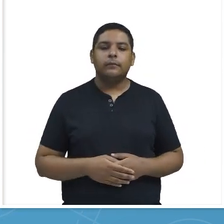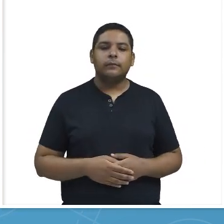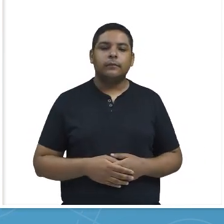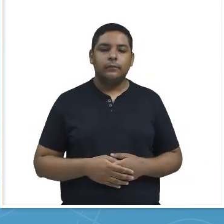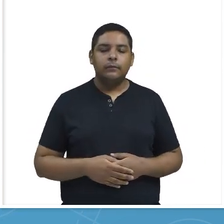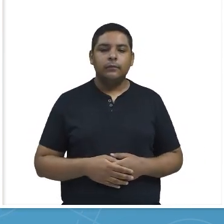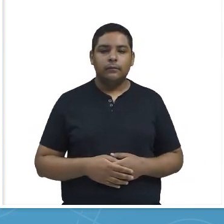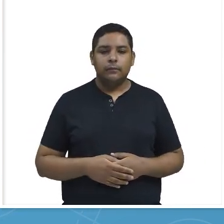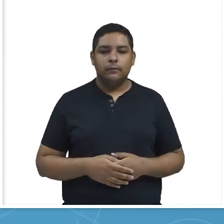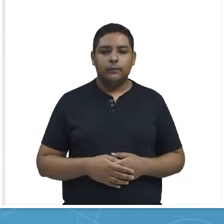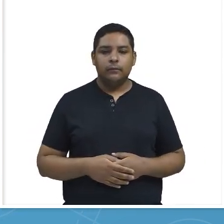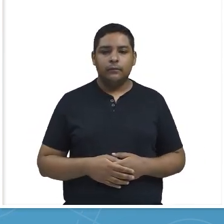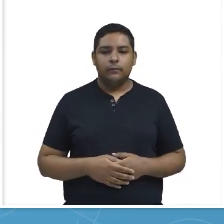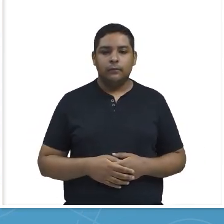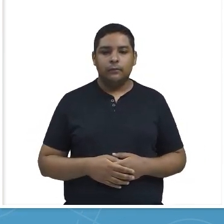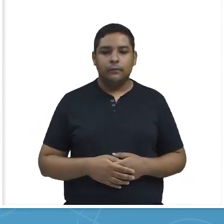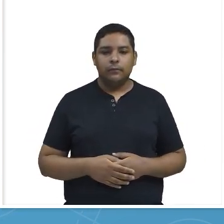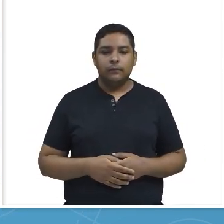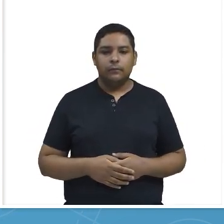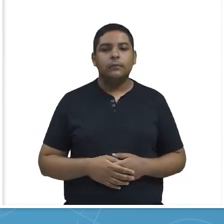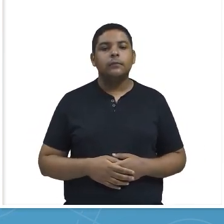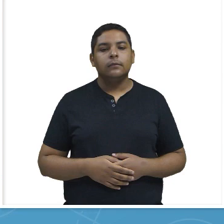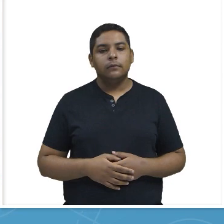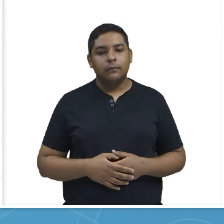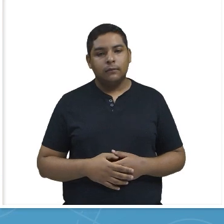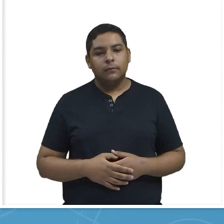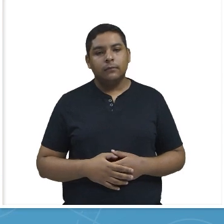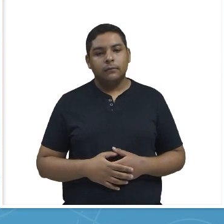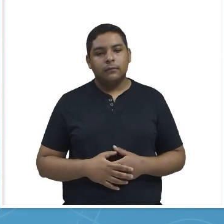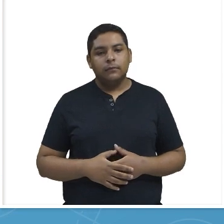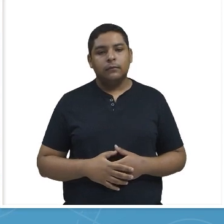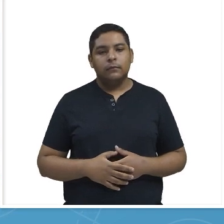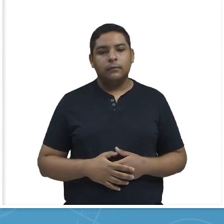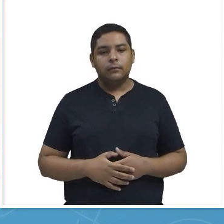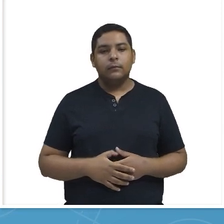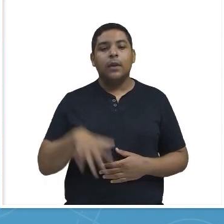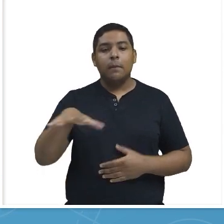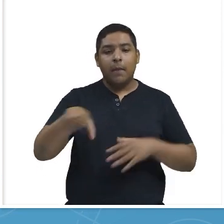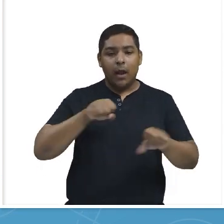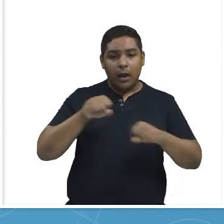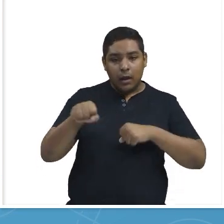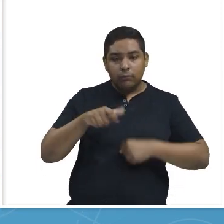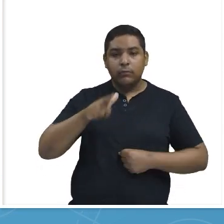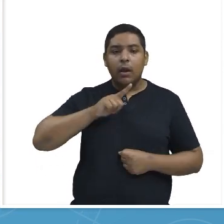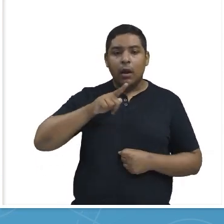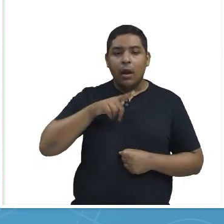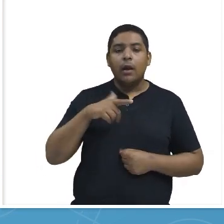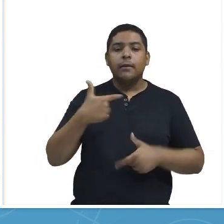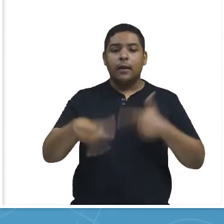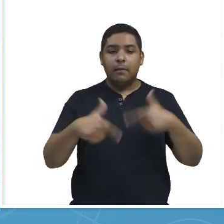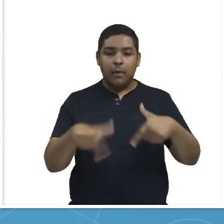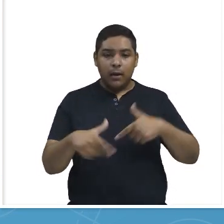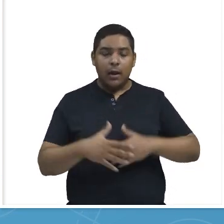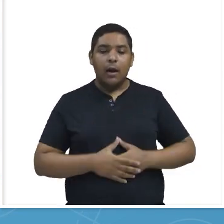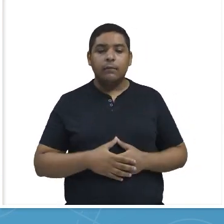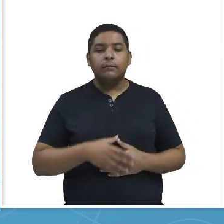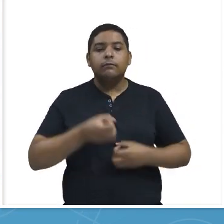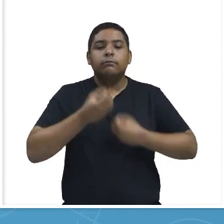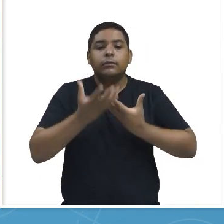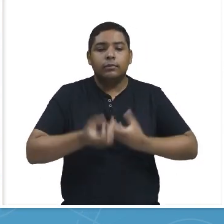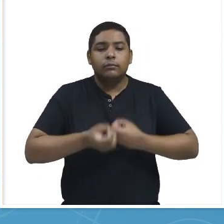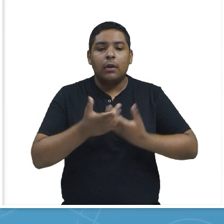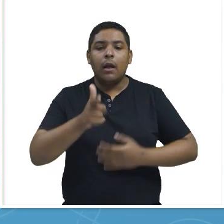obter, tornar, adquirir, work, trabalhar, recite, recitar, have, ter, think,